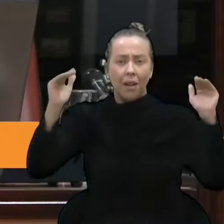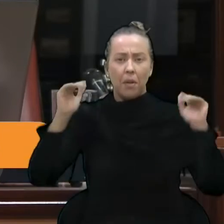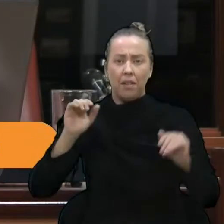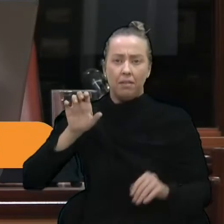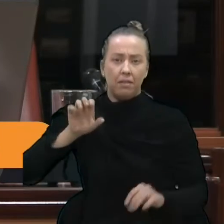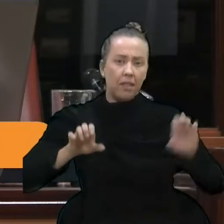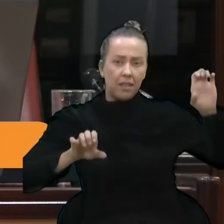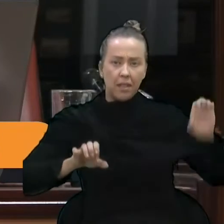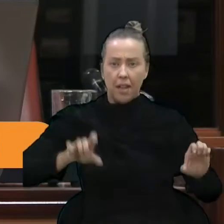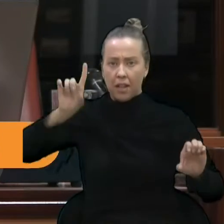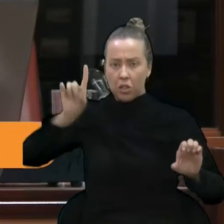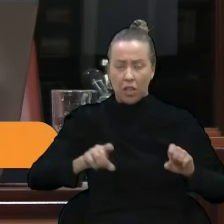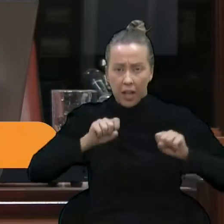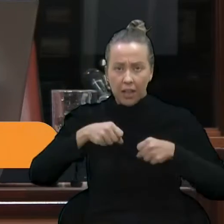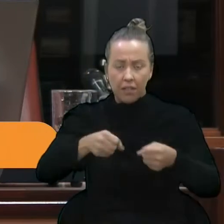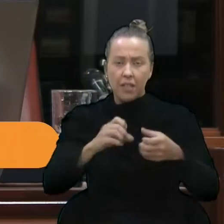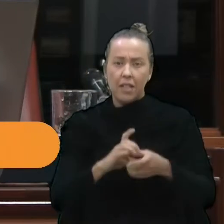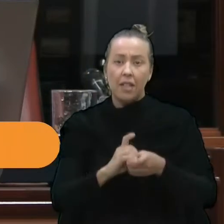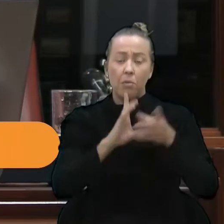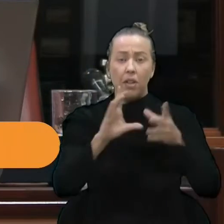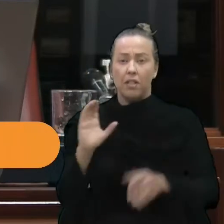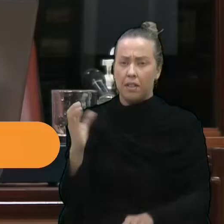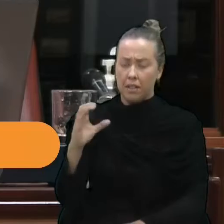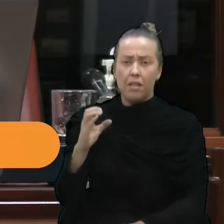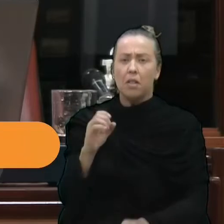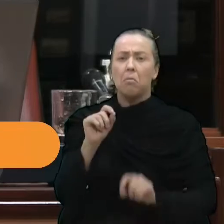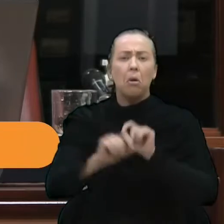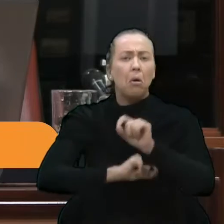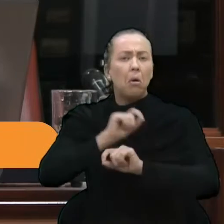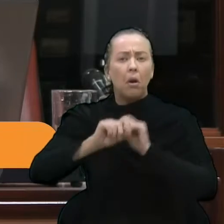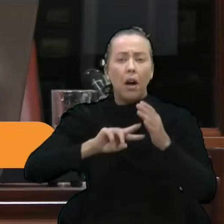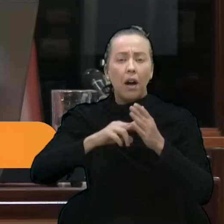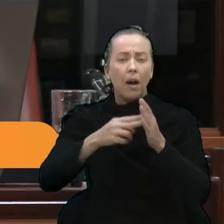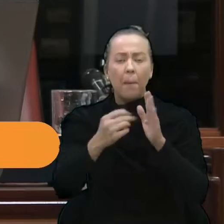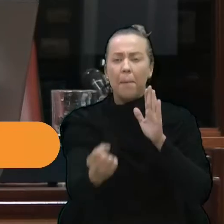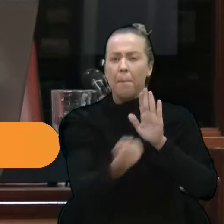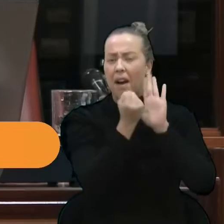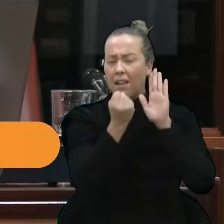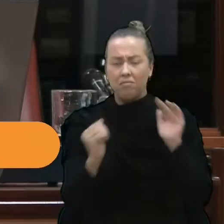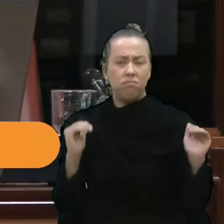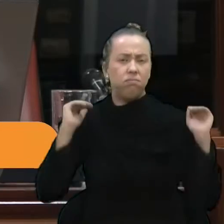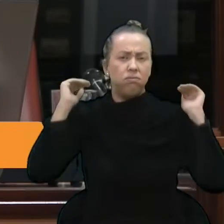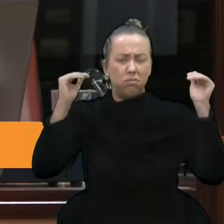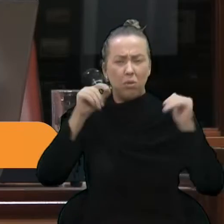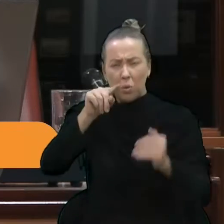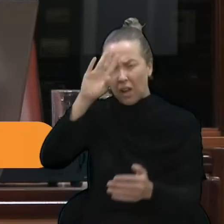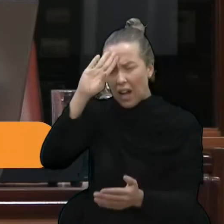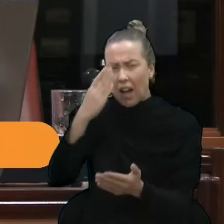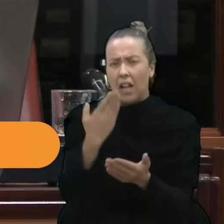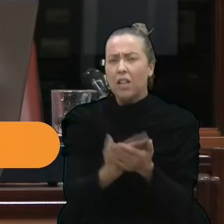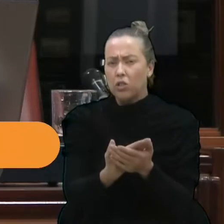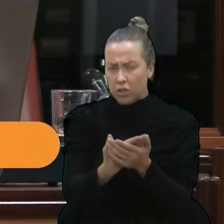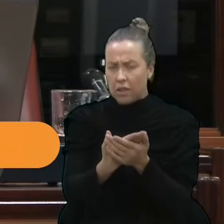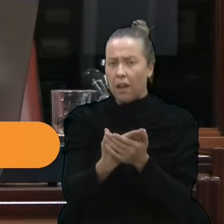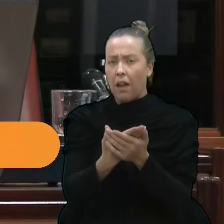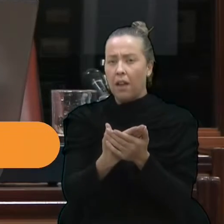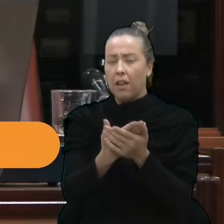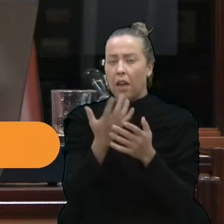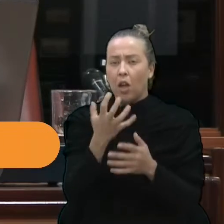que a defesa da democracia e da ciência estão acima desses rótulos. Você acredita que o combate à